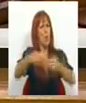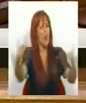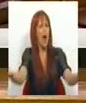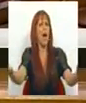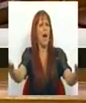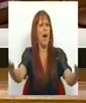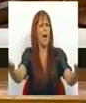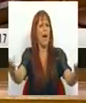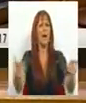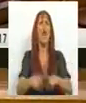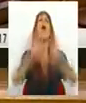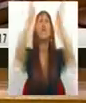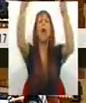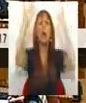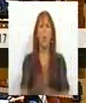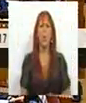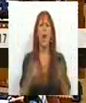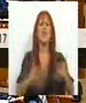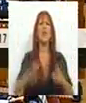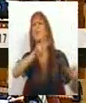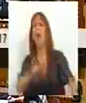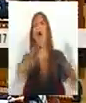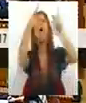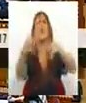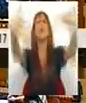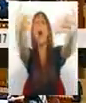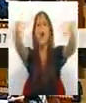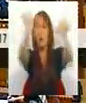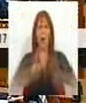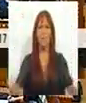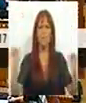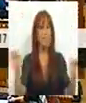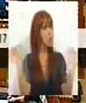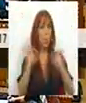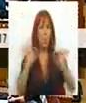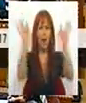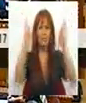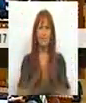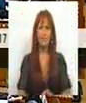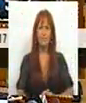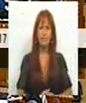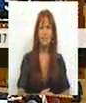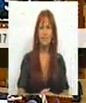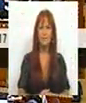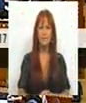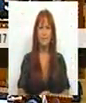extraordinárias. Então, onde está a estratégia alternativa? Não há. Não há.